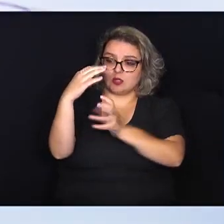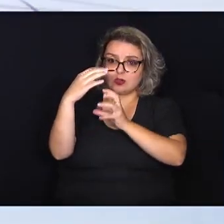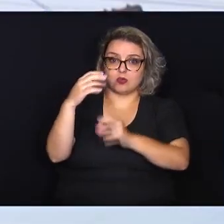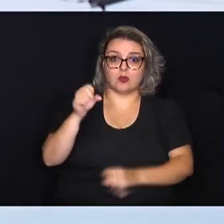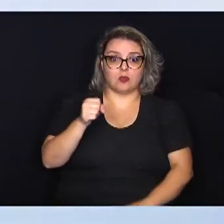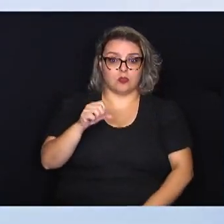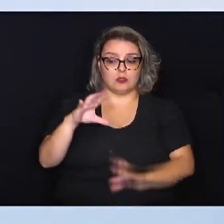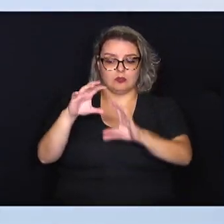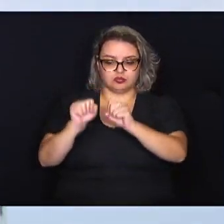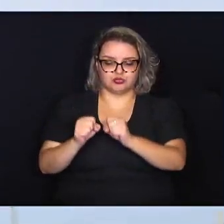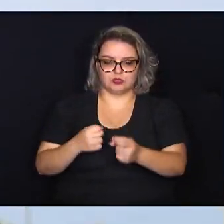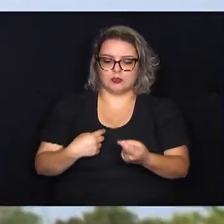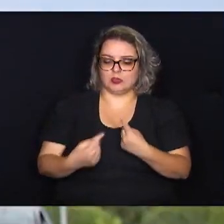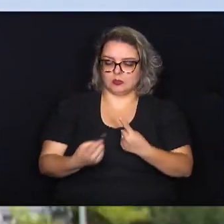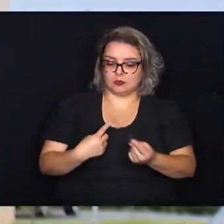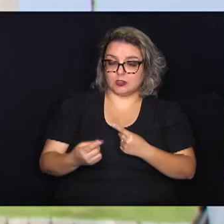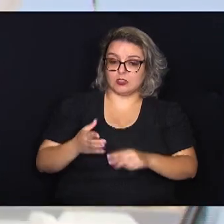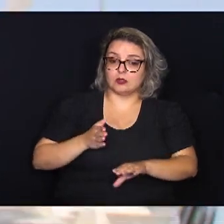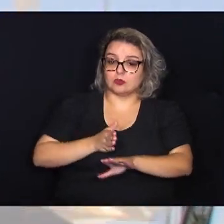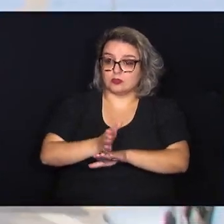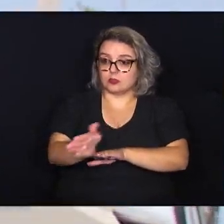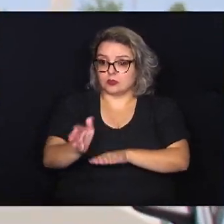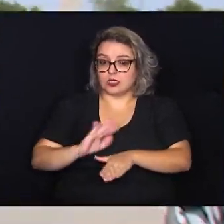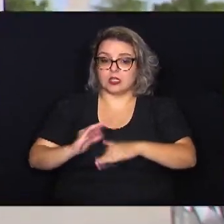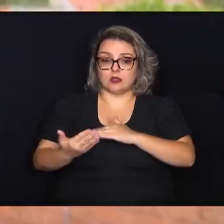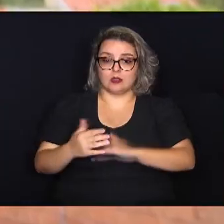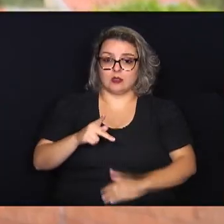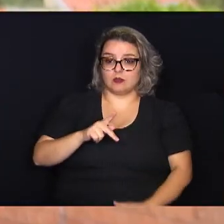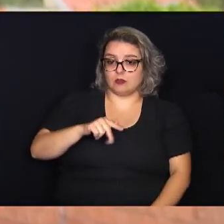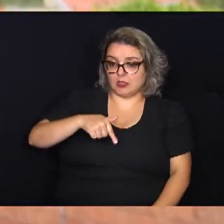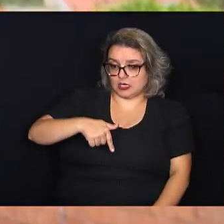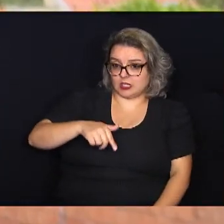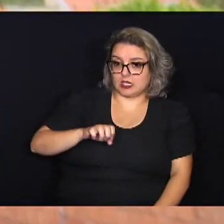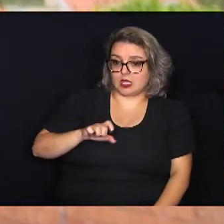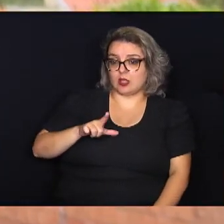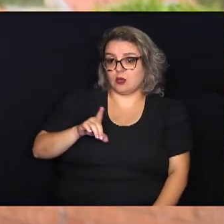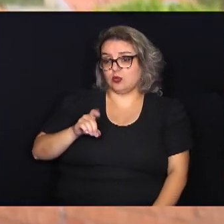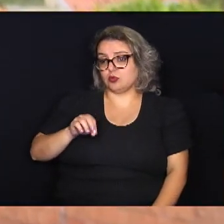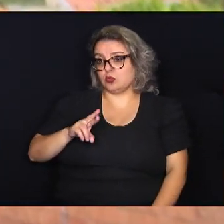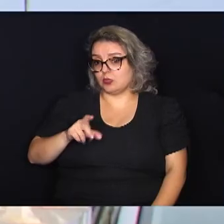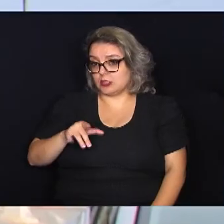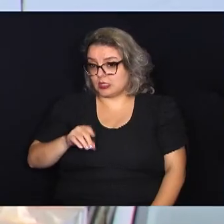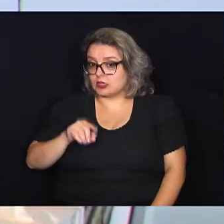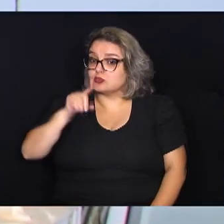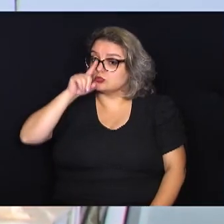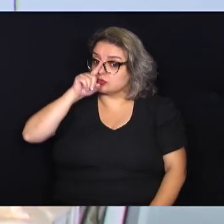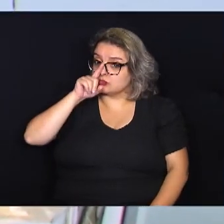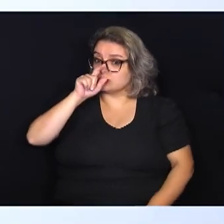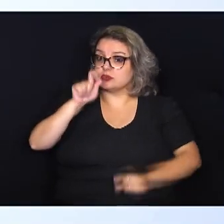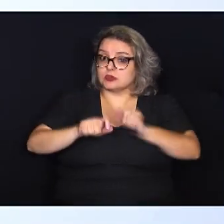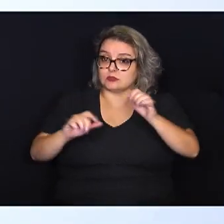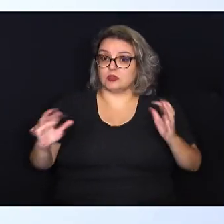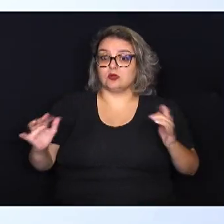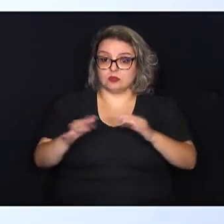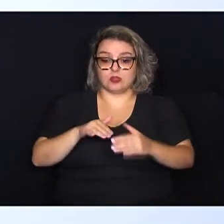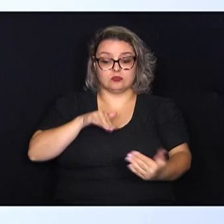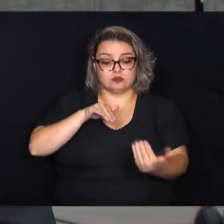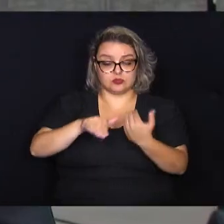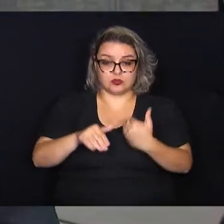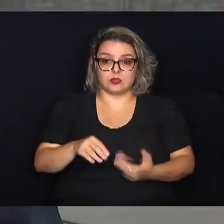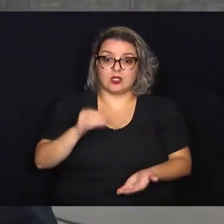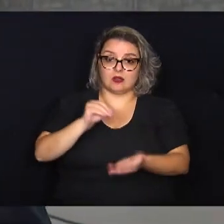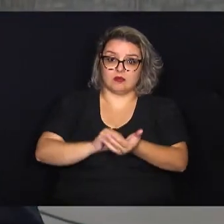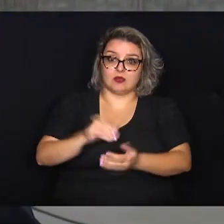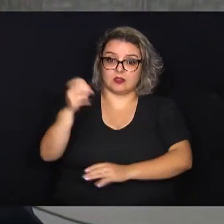na estrada municipal de acesso do bairro do Parque Eldorado, considerando um risco aos usuários da via pela falta de